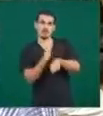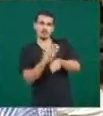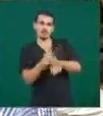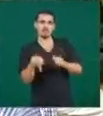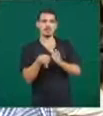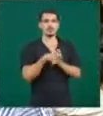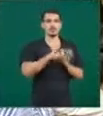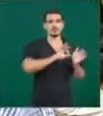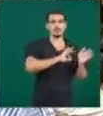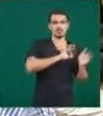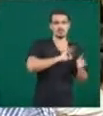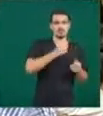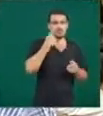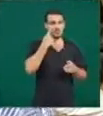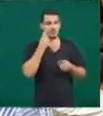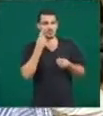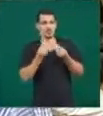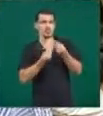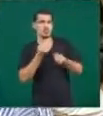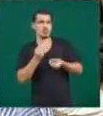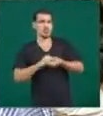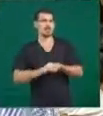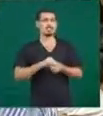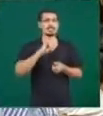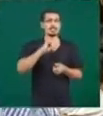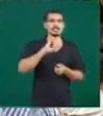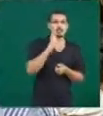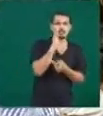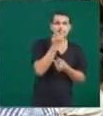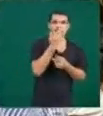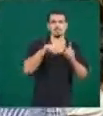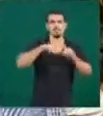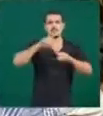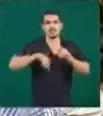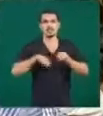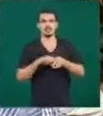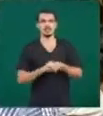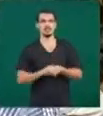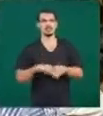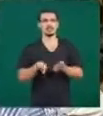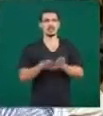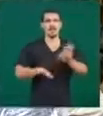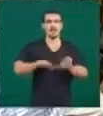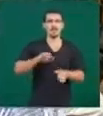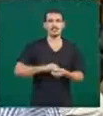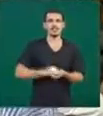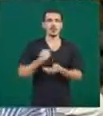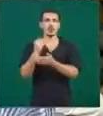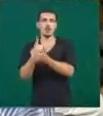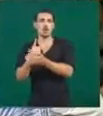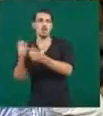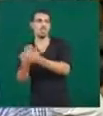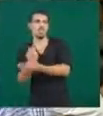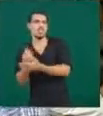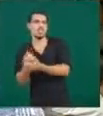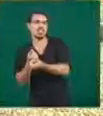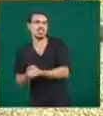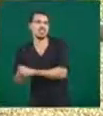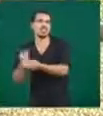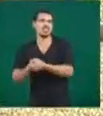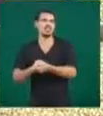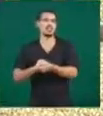ver distinção de balagem, se é produto falsificado, se é pirateado, quer dizer, eles terem uma noção de rotulação de